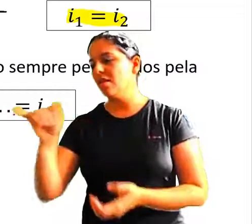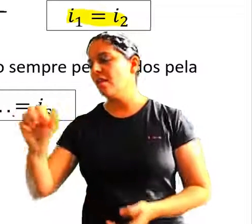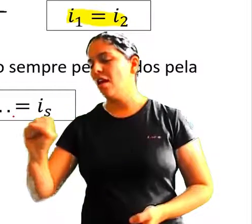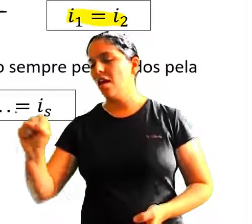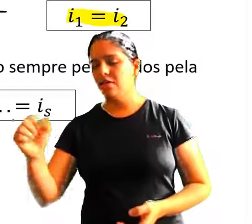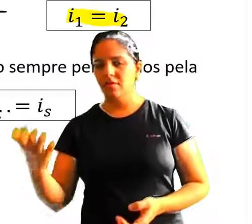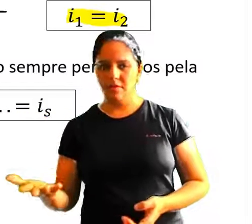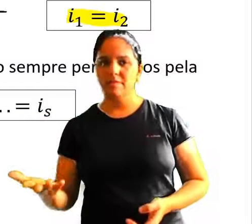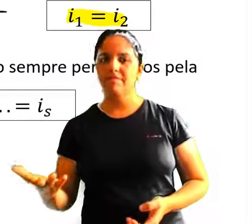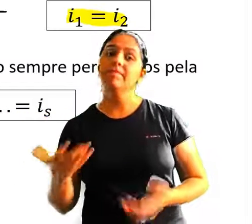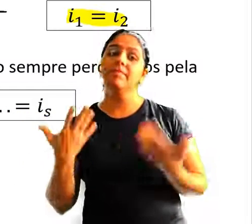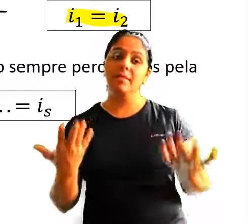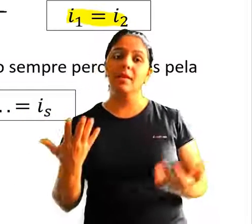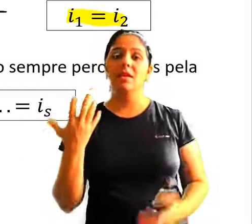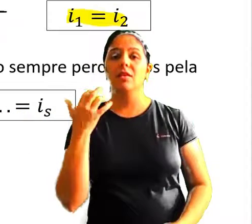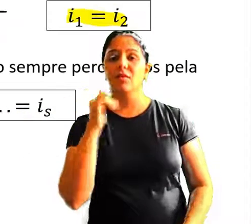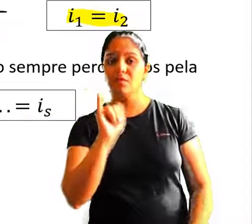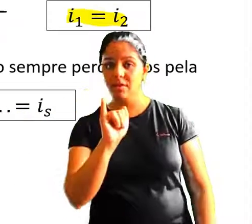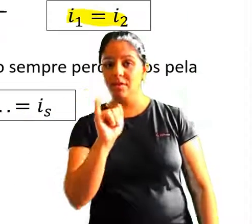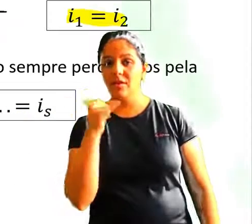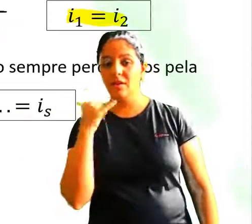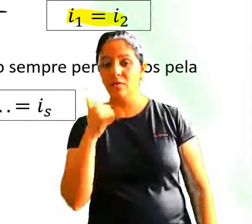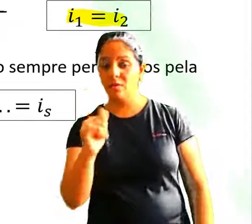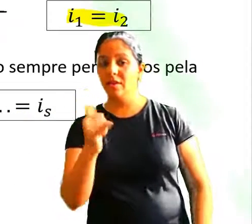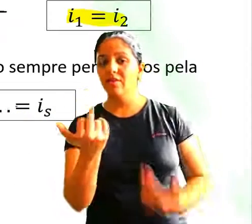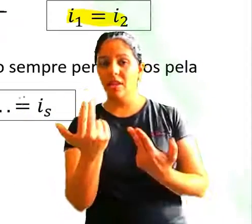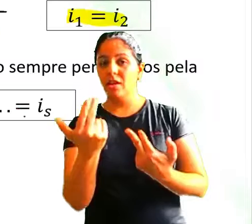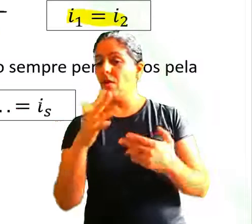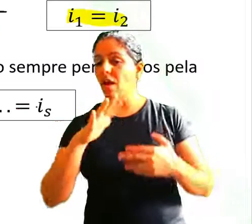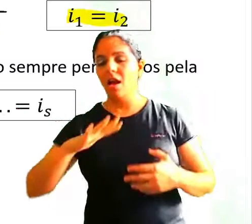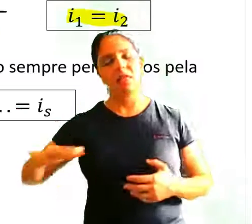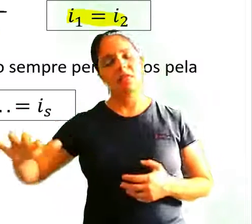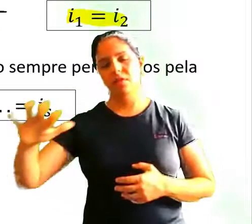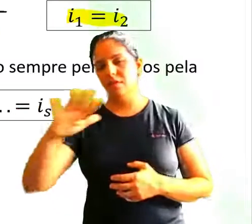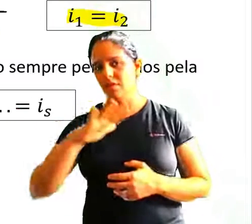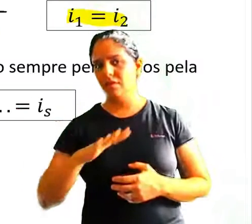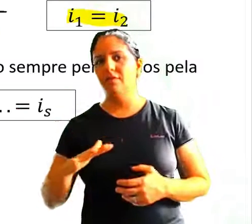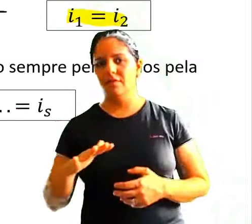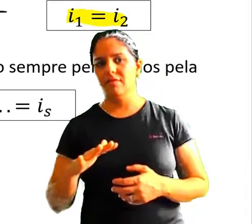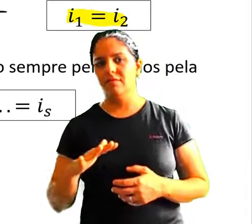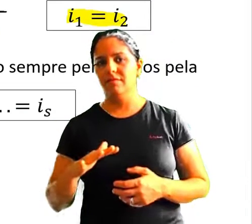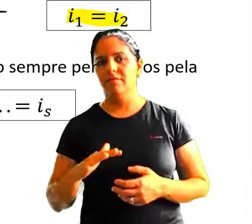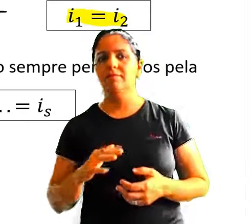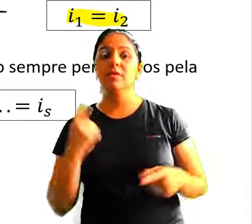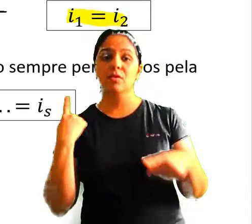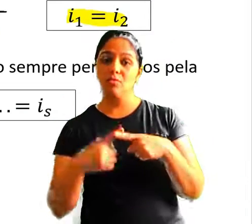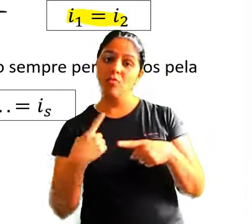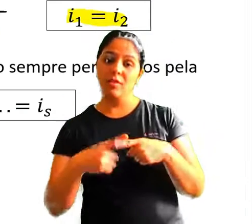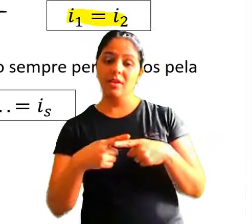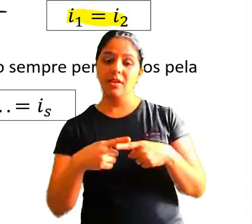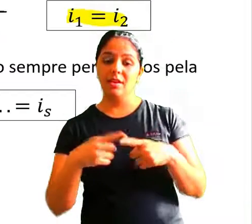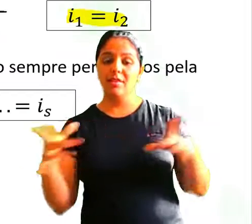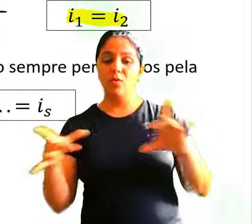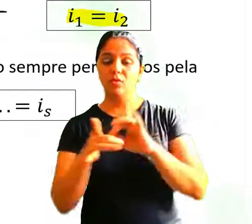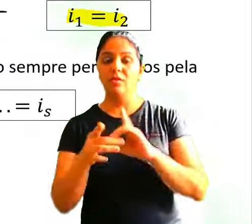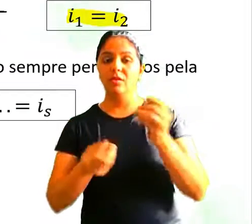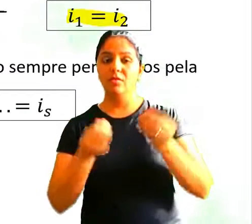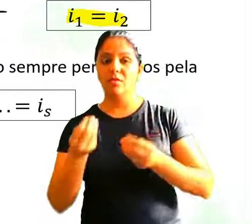pontinhos significa que é igual até chegar a IS, que é o I da fonte, né? Então a corrente é a mesma aqui em todos os